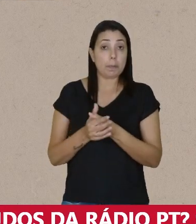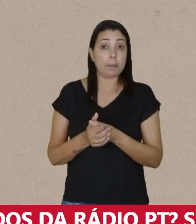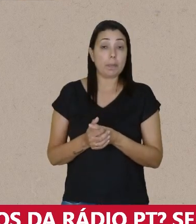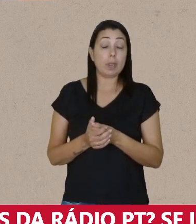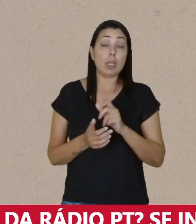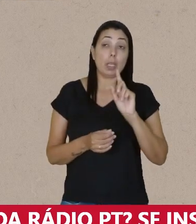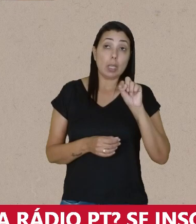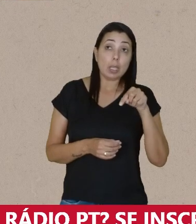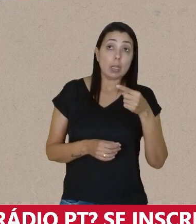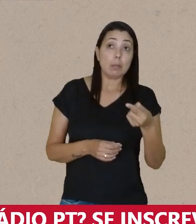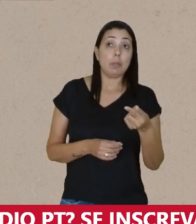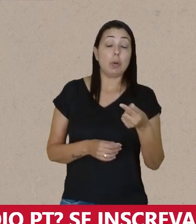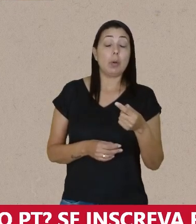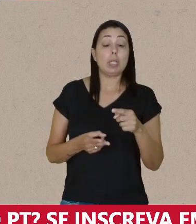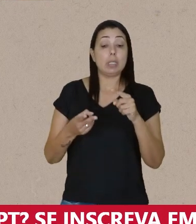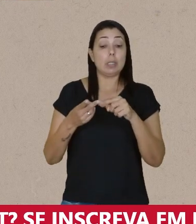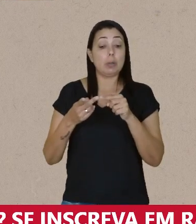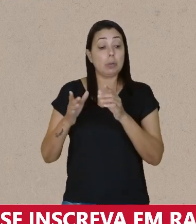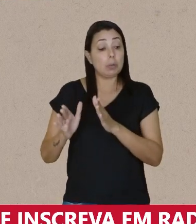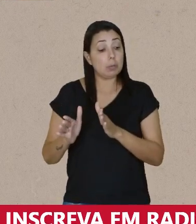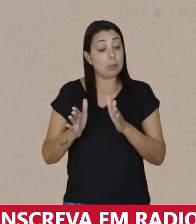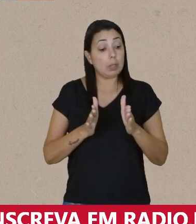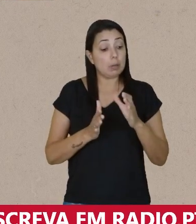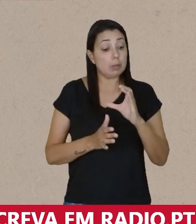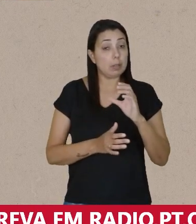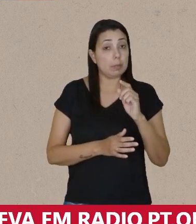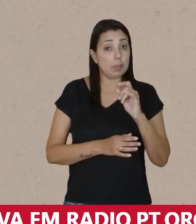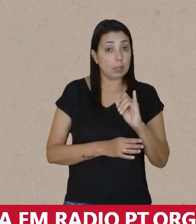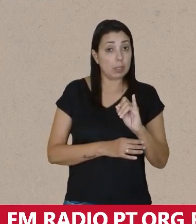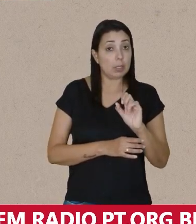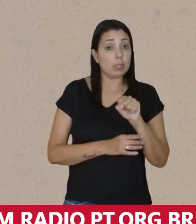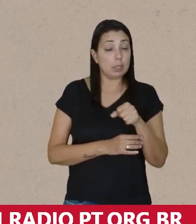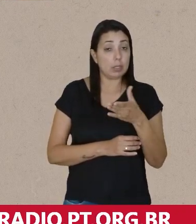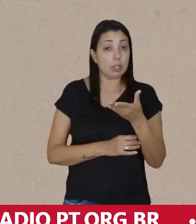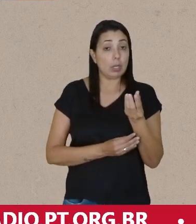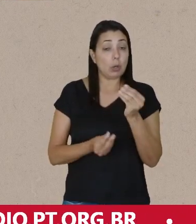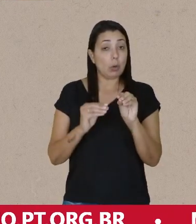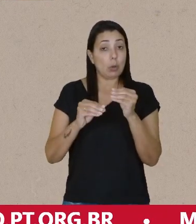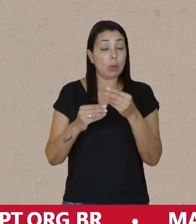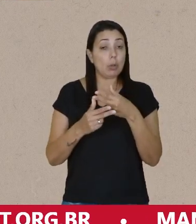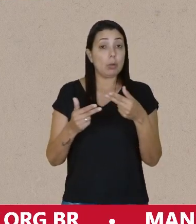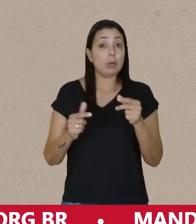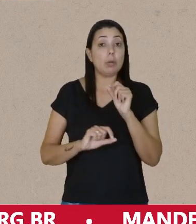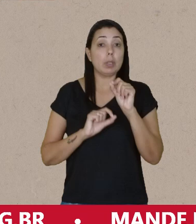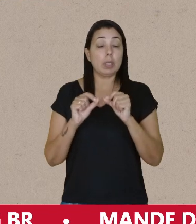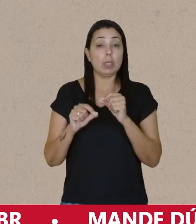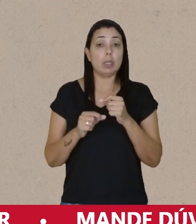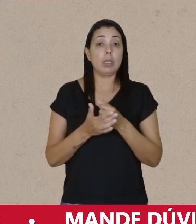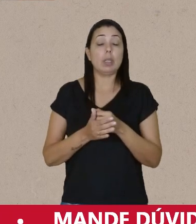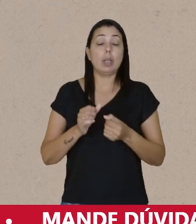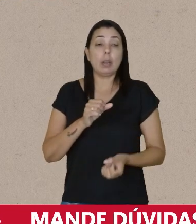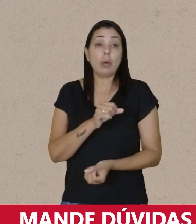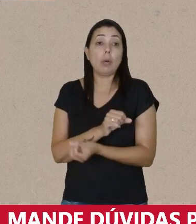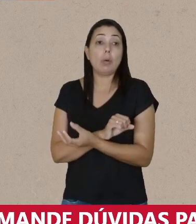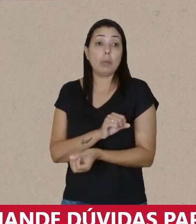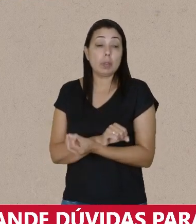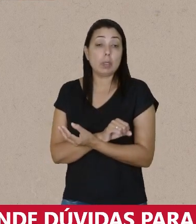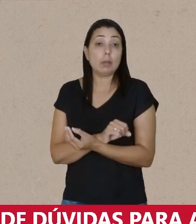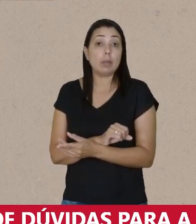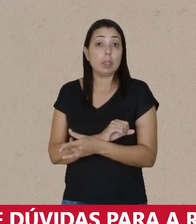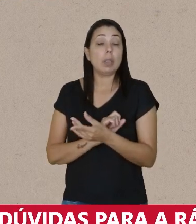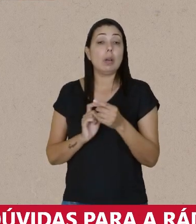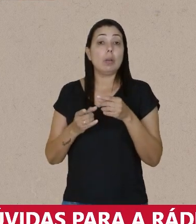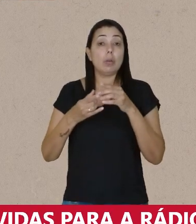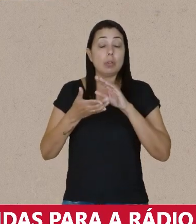e depois, né, na segunda fase da CPI, como a gente coloca, a questão da corrupção. Então, tirou a